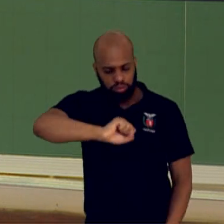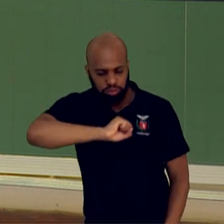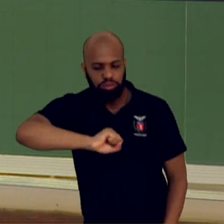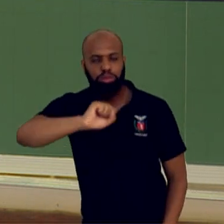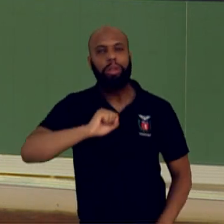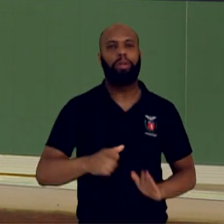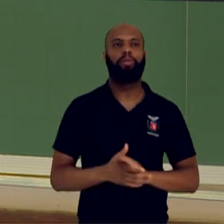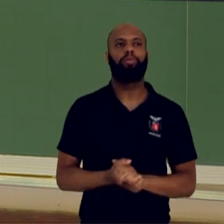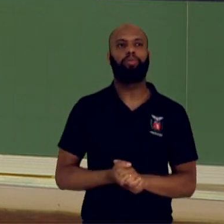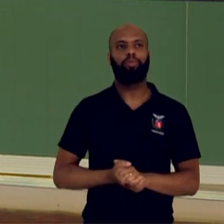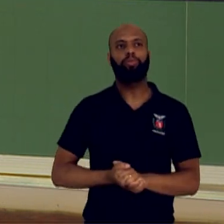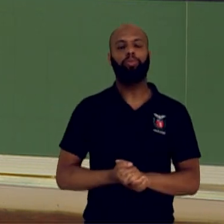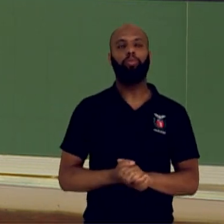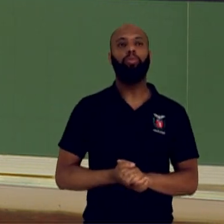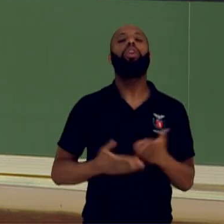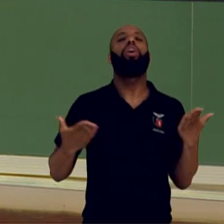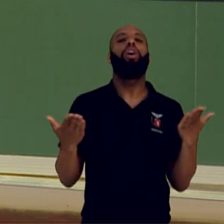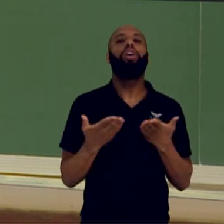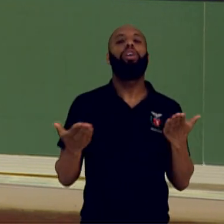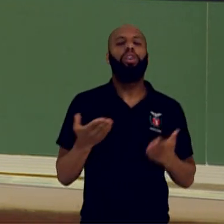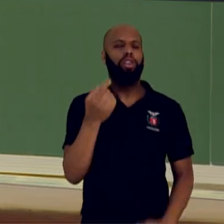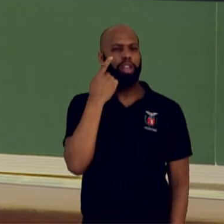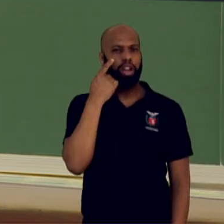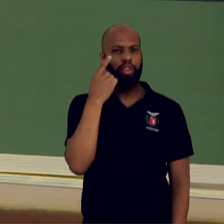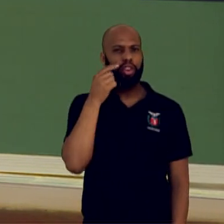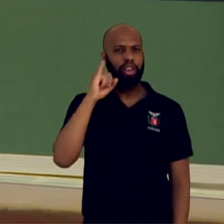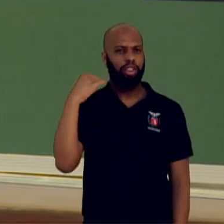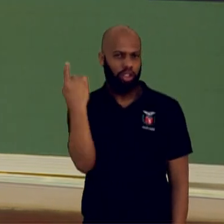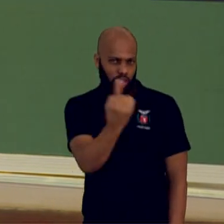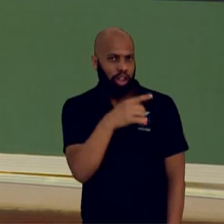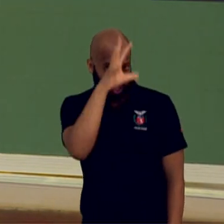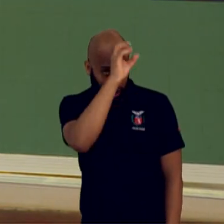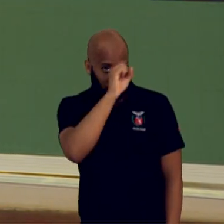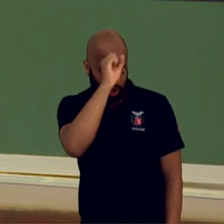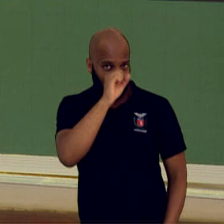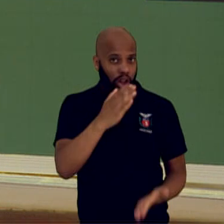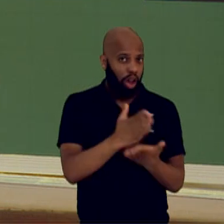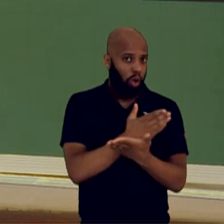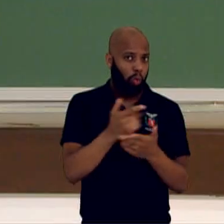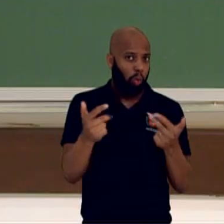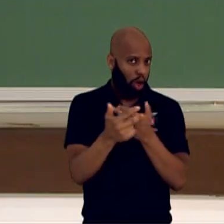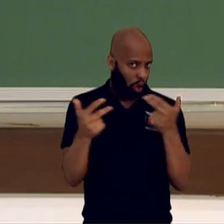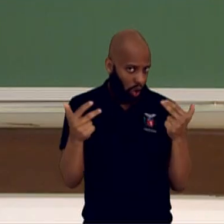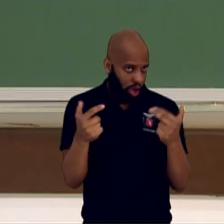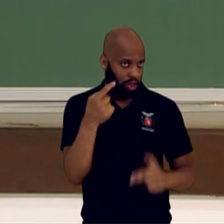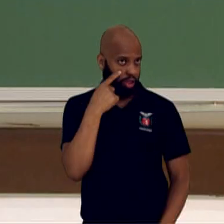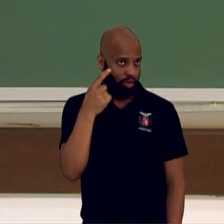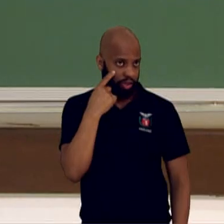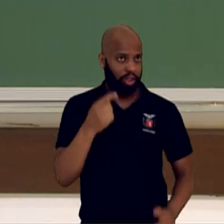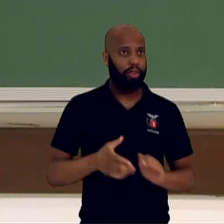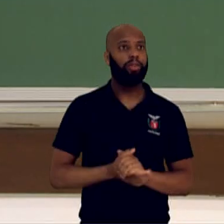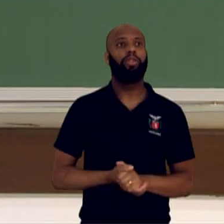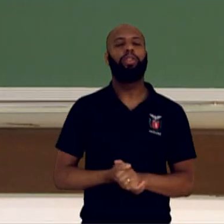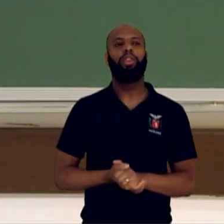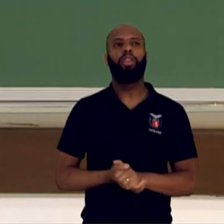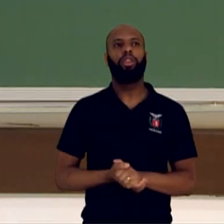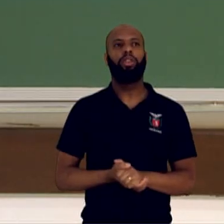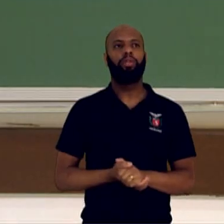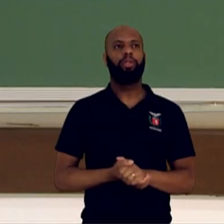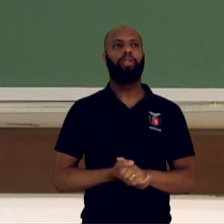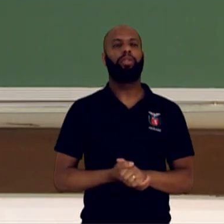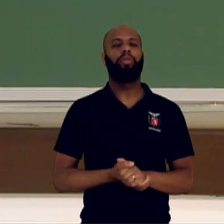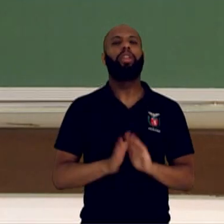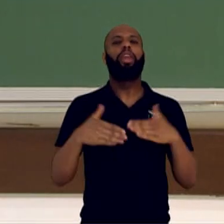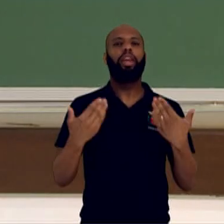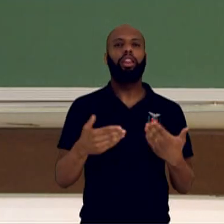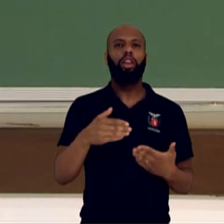certo? Agora, vamos ver se a gente aprendeu alguma coisinha com isso? Vamos seguir adiante? Né? Então, olha